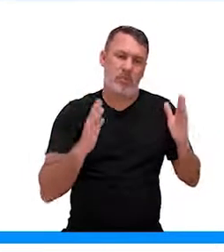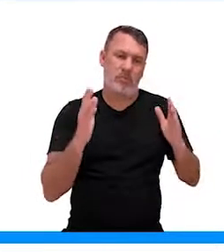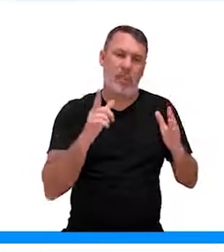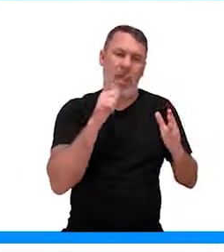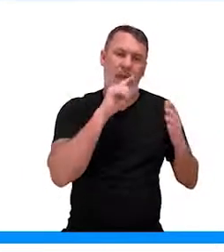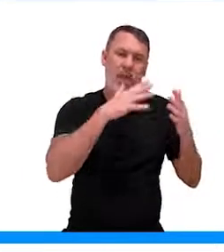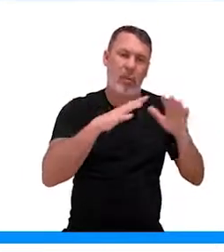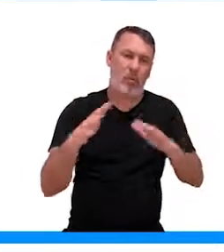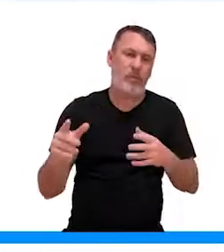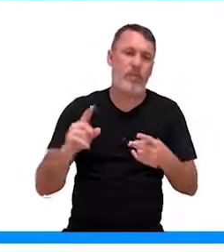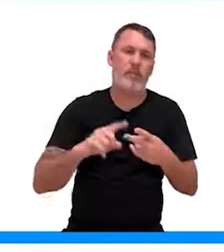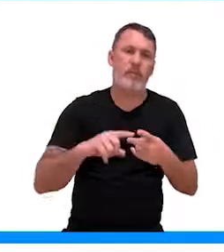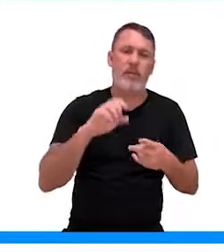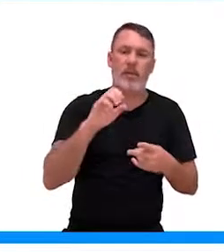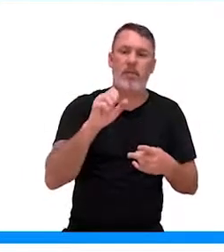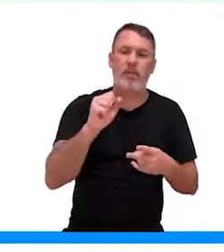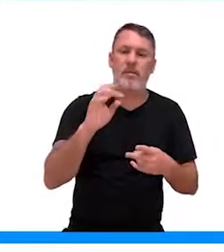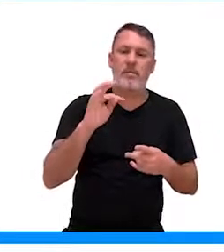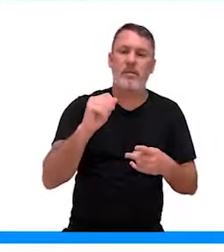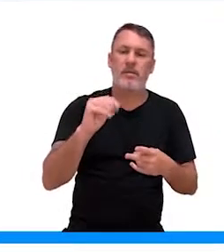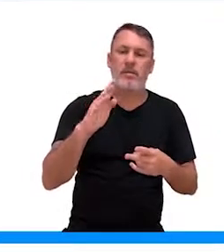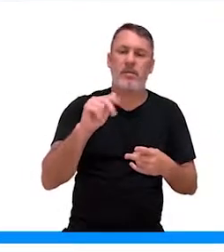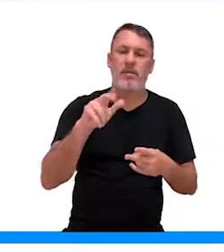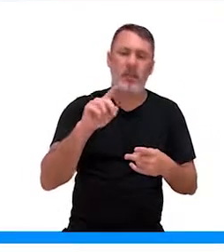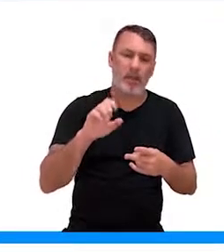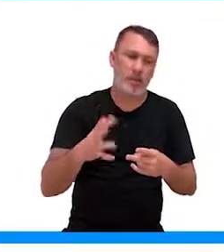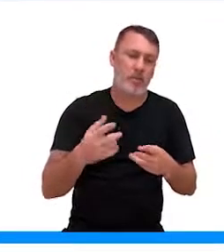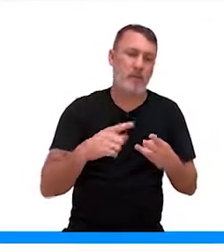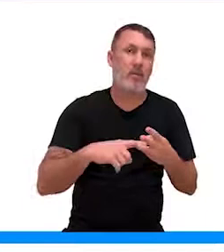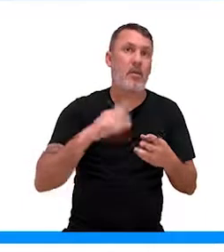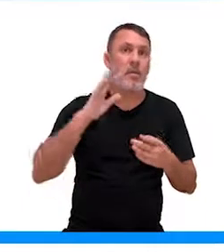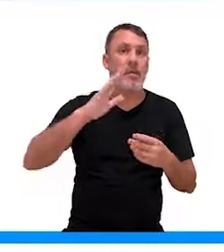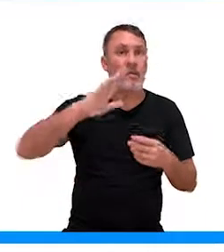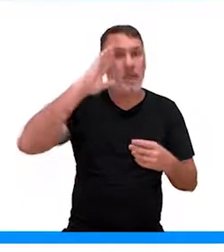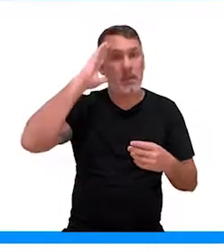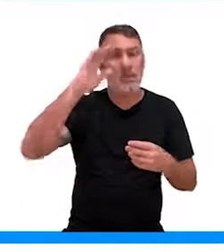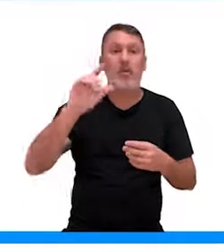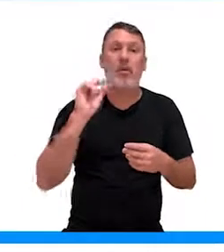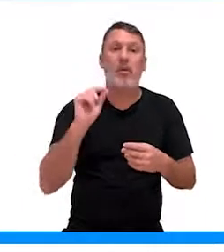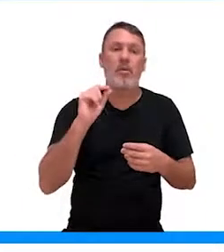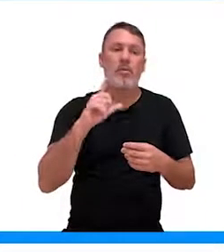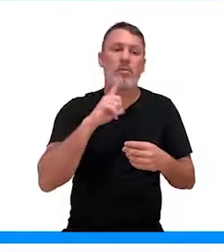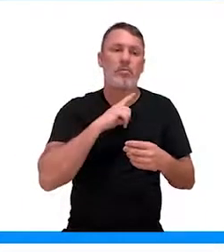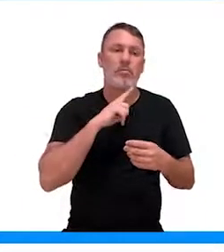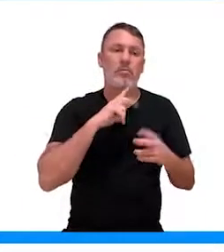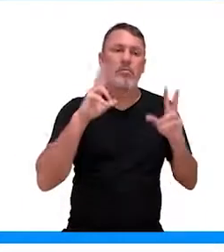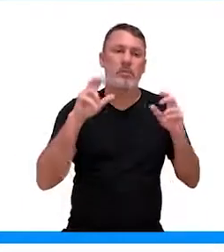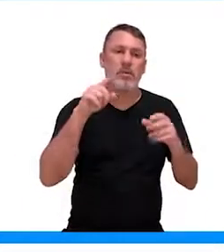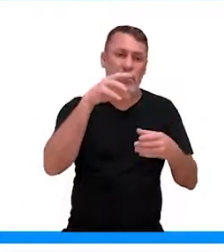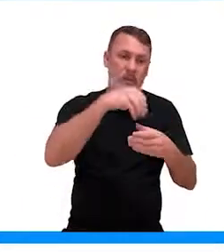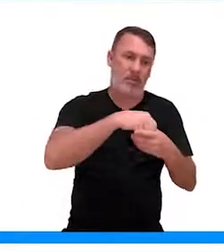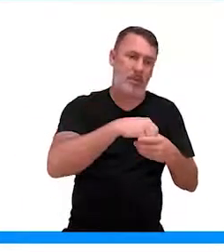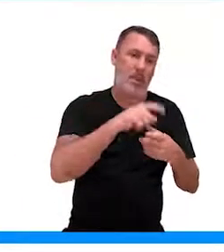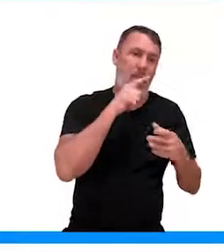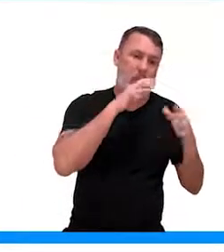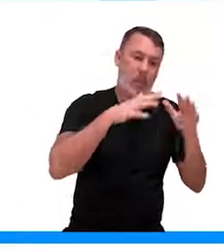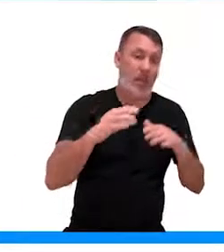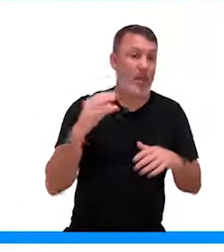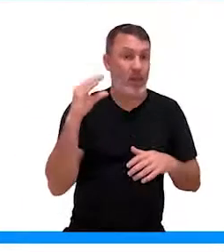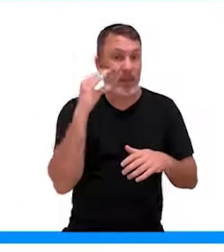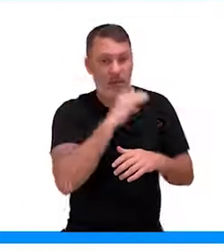suas águas, tudo bem? Mas o critério principal aqui é a temperatura. Então, nós temos as correntes quentes, que